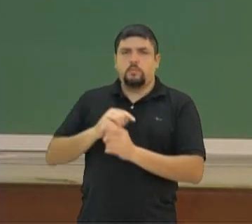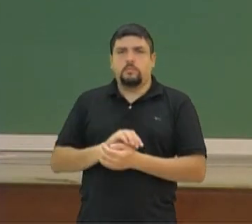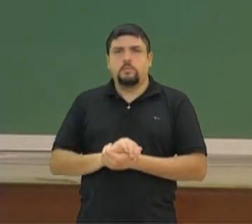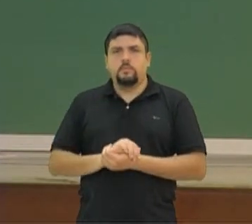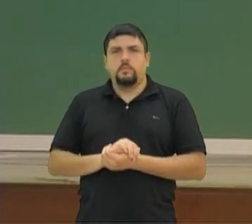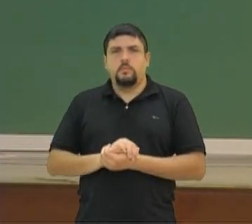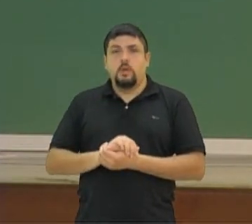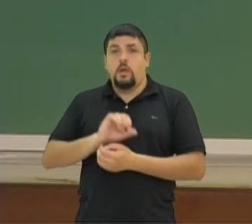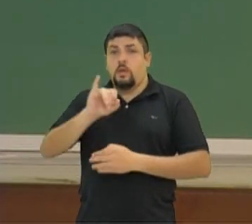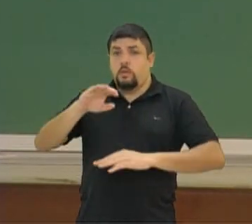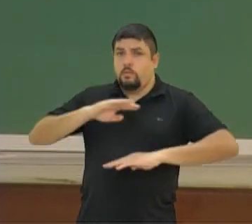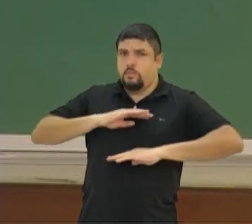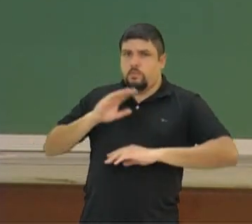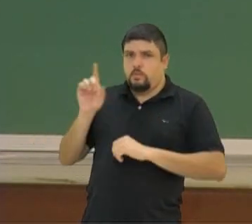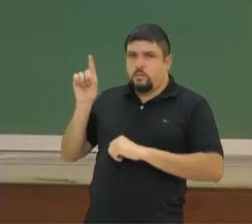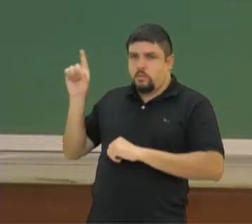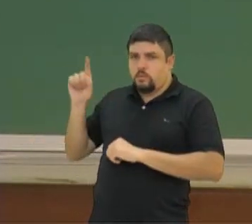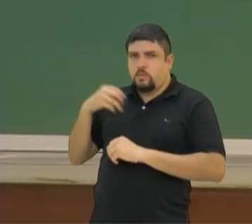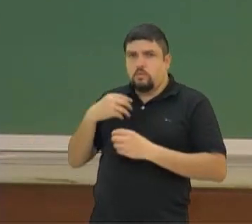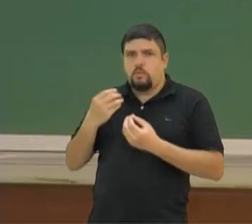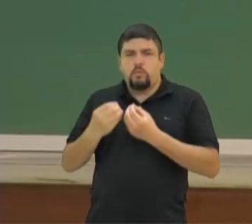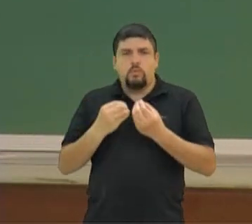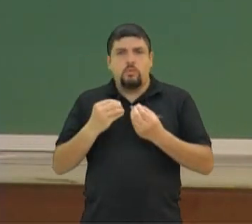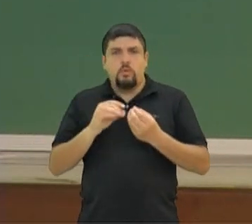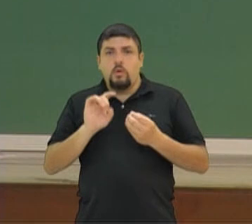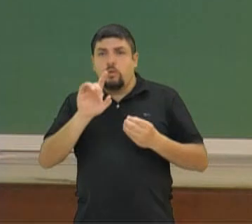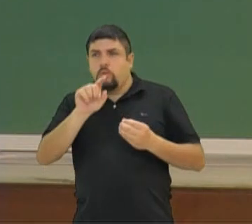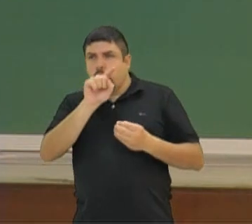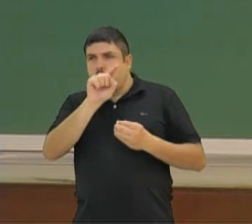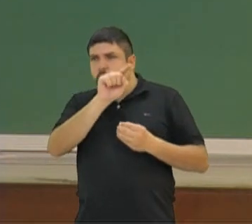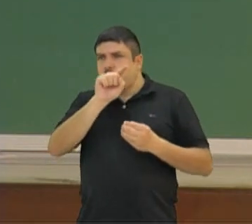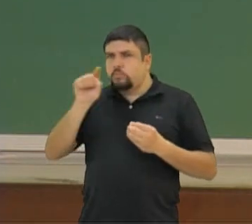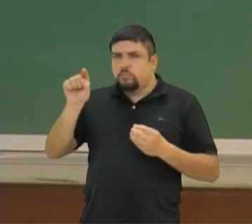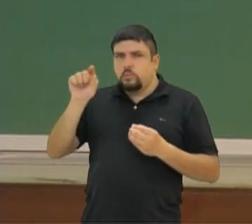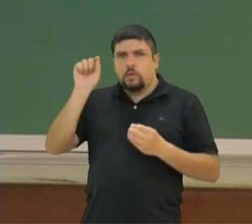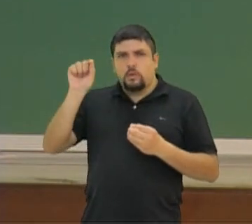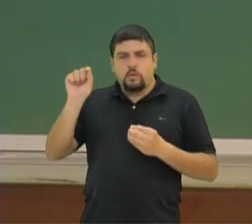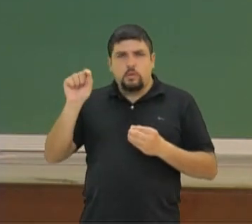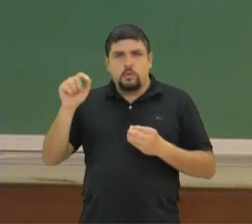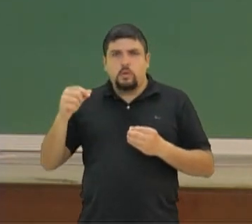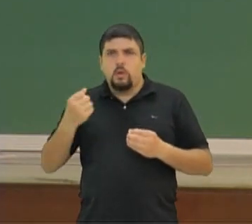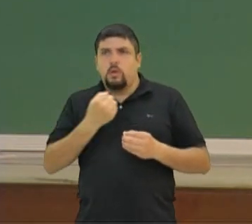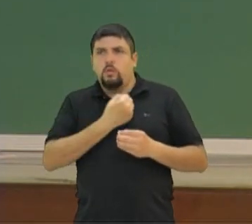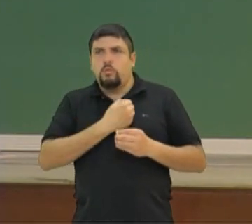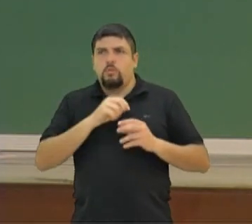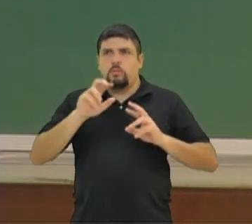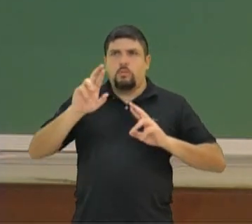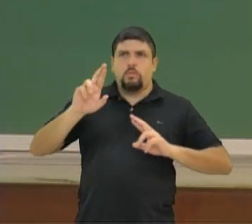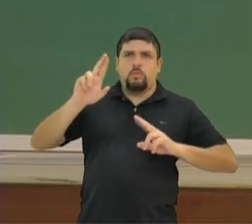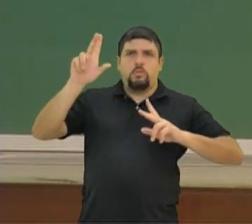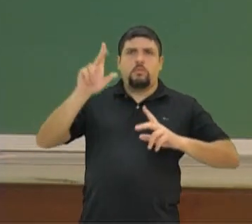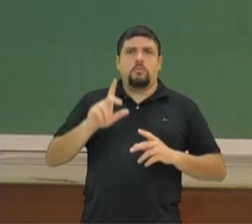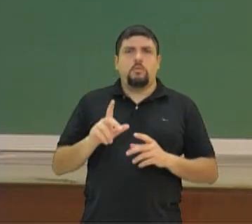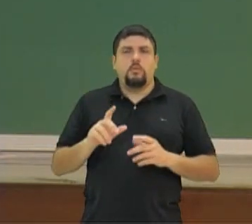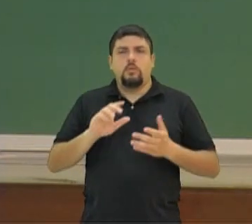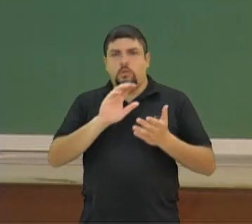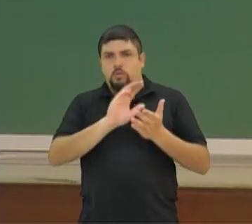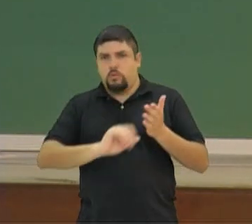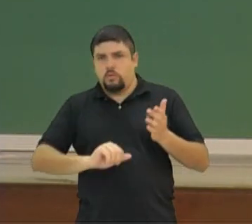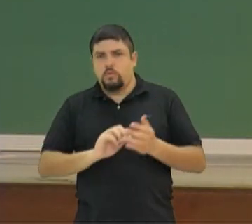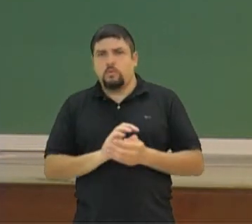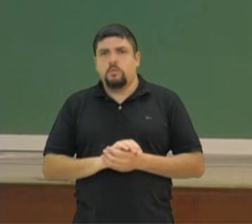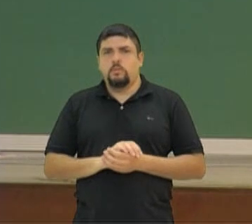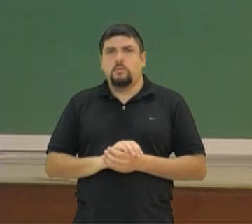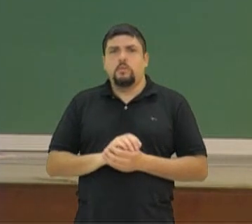essa, você elimina somente aquela que numericamente é diferente do seu coeficiente dominante. Aquela que tem